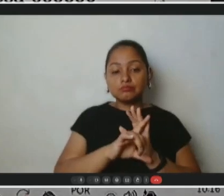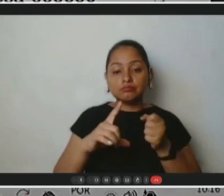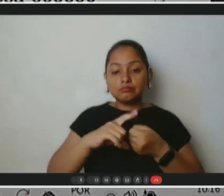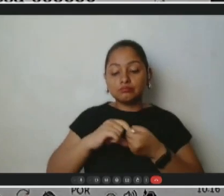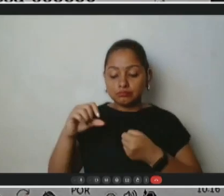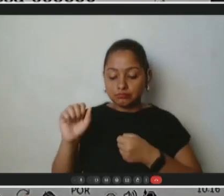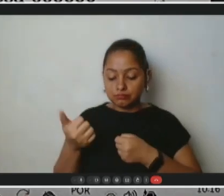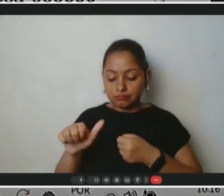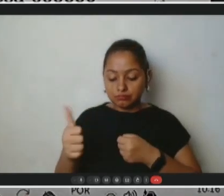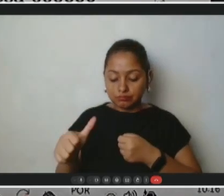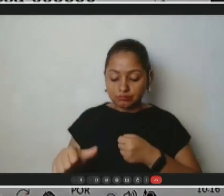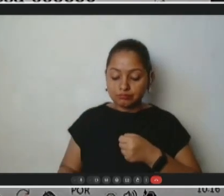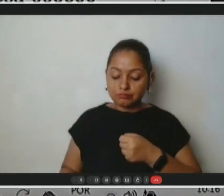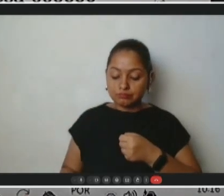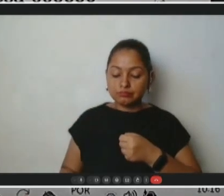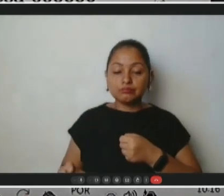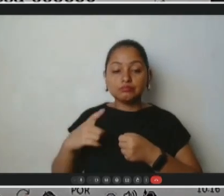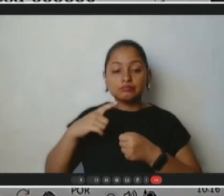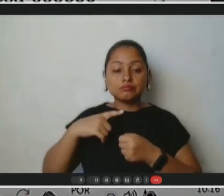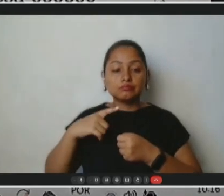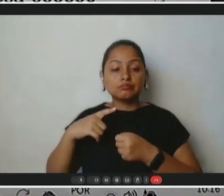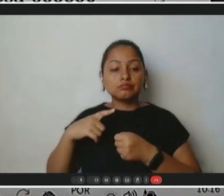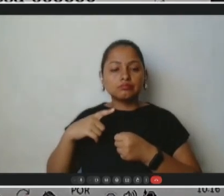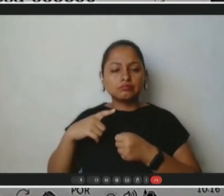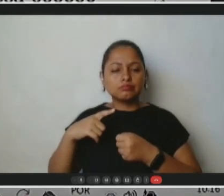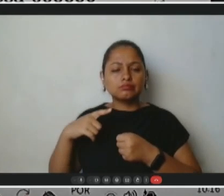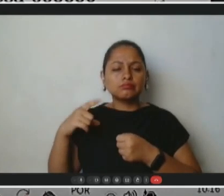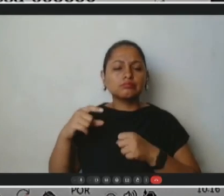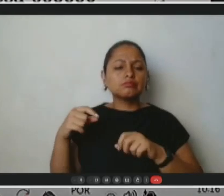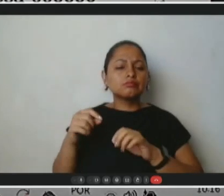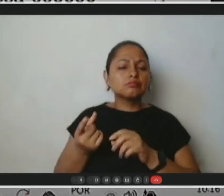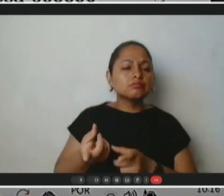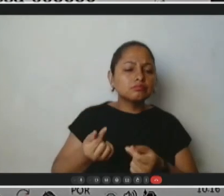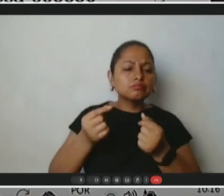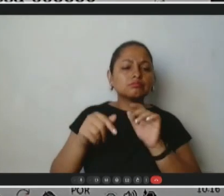na Secretaria Municipal de Administração os recursos consignados